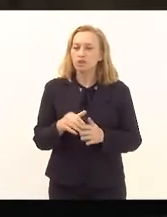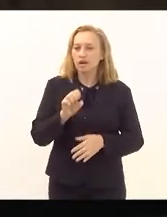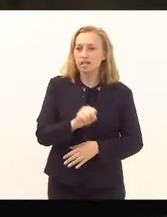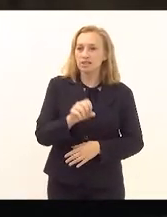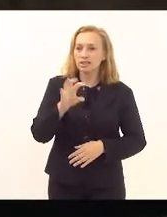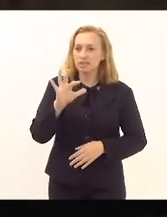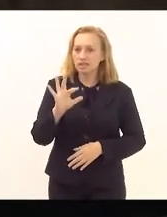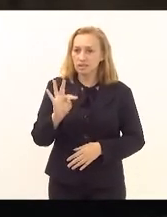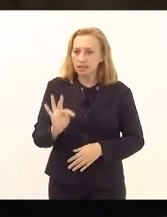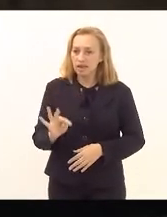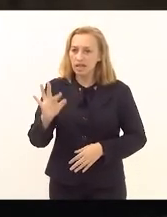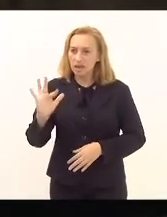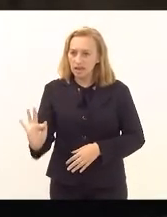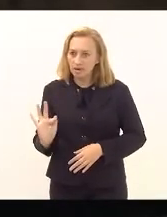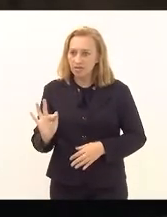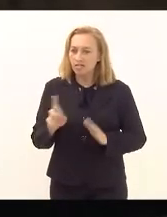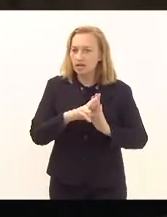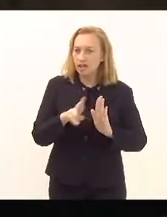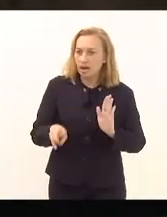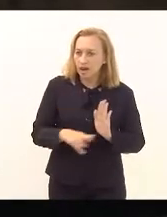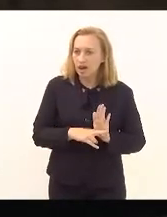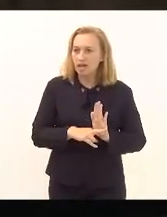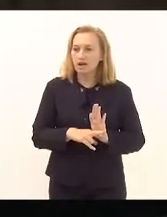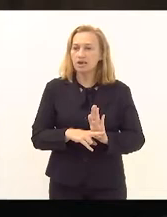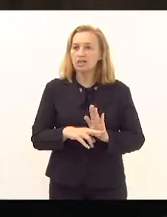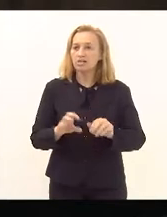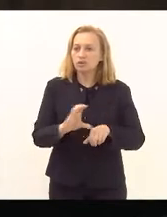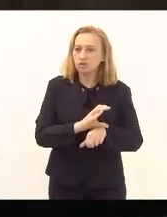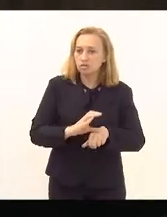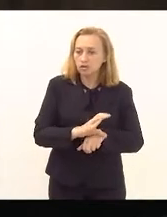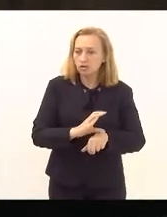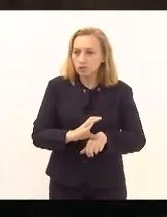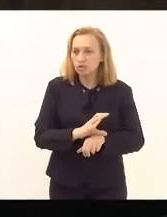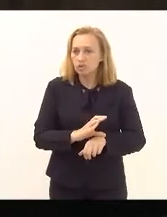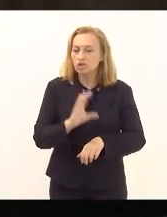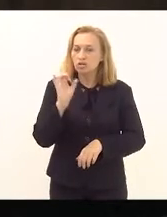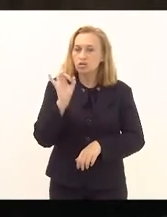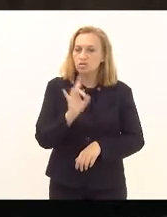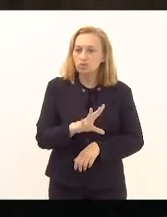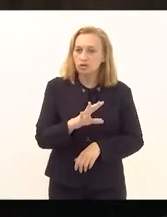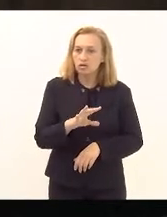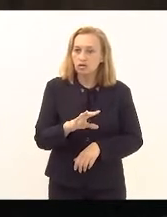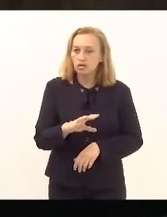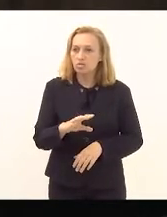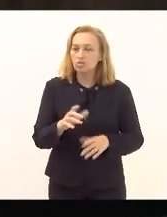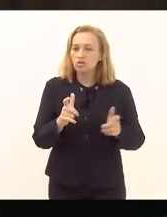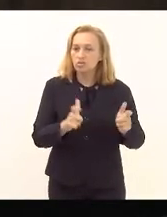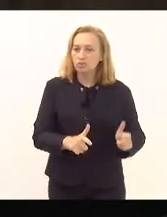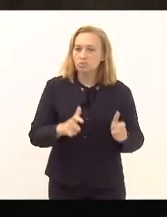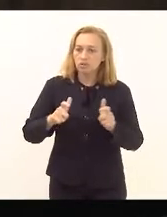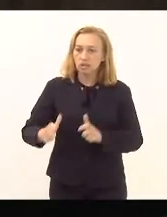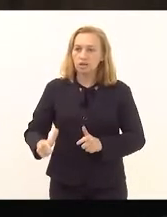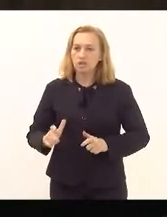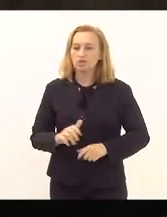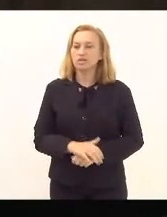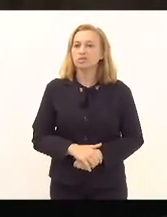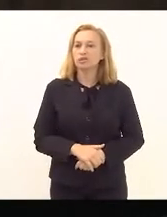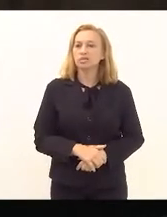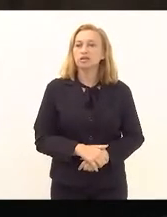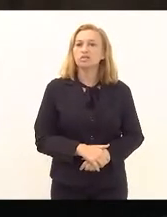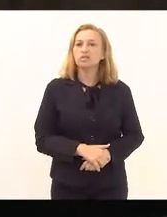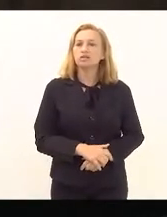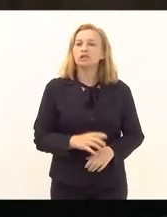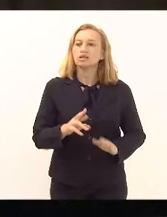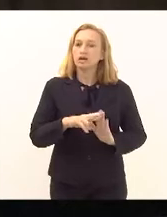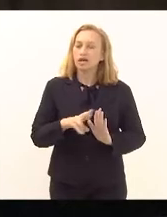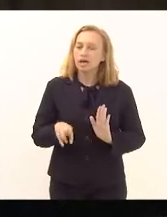STF, a regra do referido dispositivo constitucional aplica-se tão somente aos territórios. Aí tem aqui a